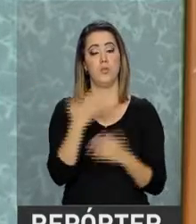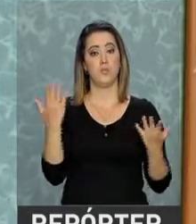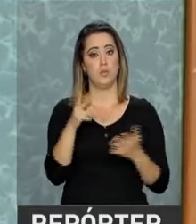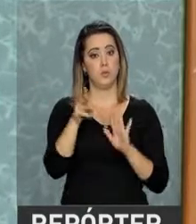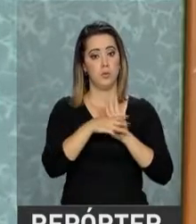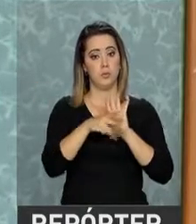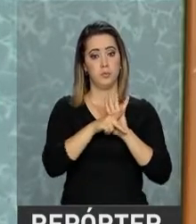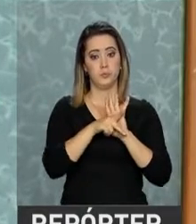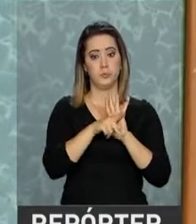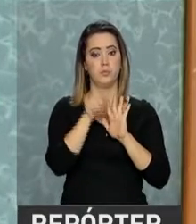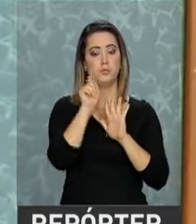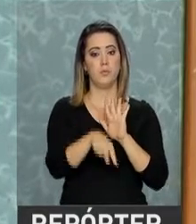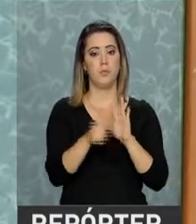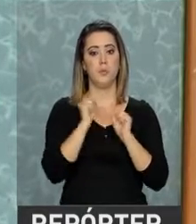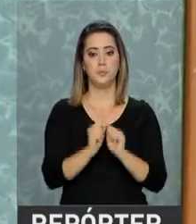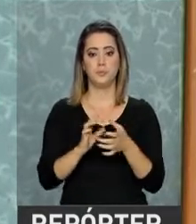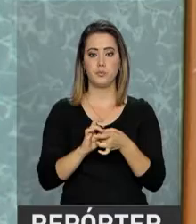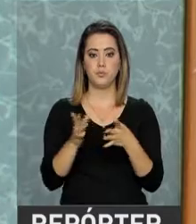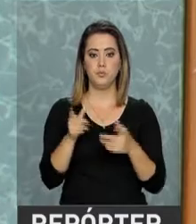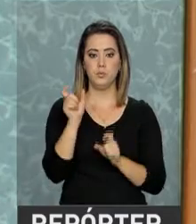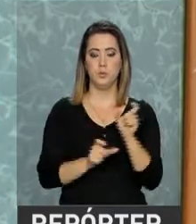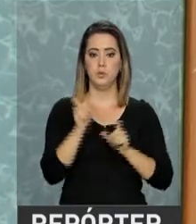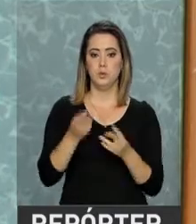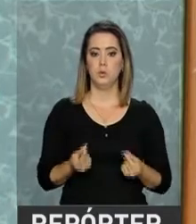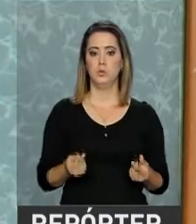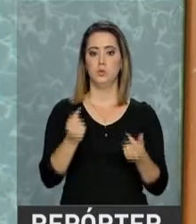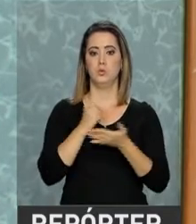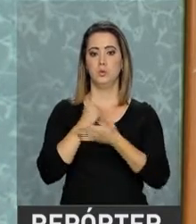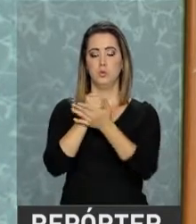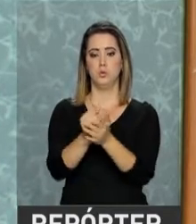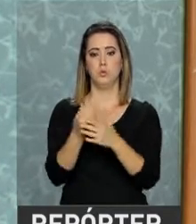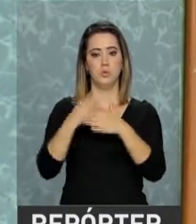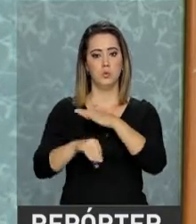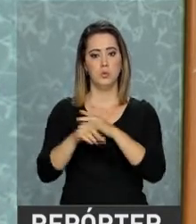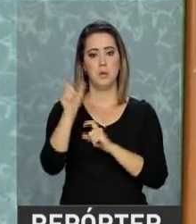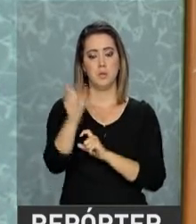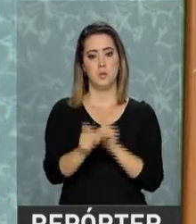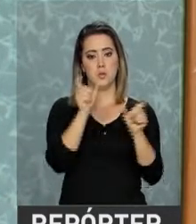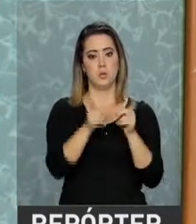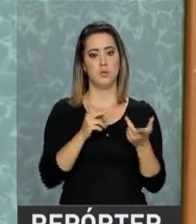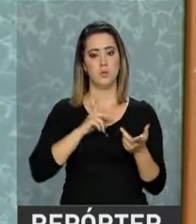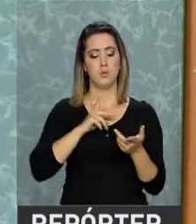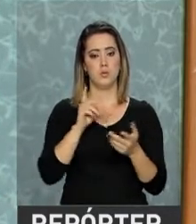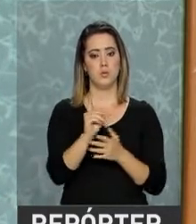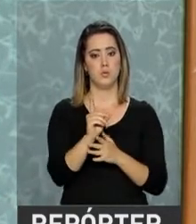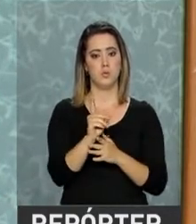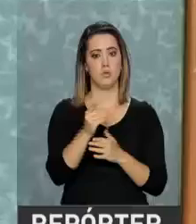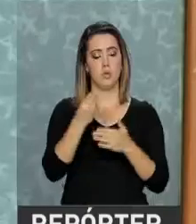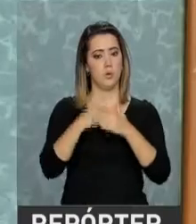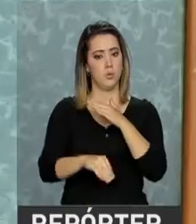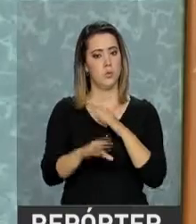medida provisória foi que é permitir que o recurso seja disponibilizado diretamente aos cotistas então haverá um